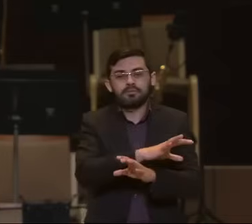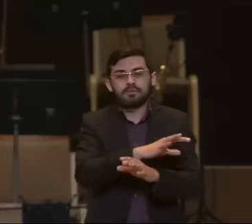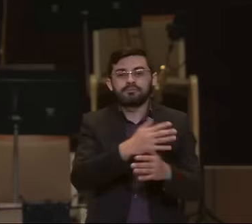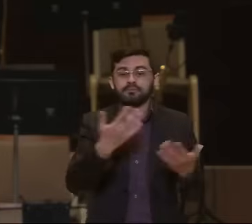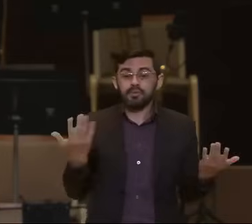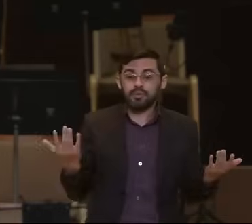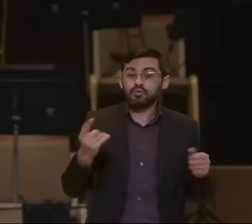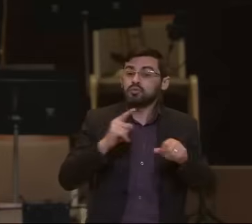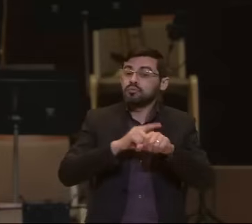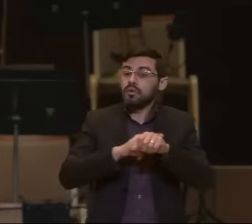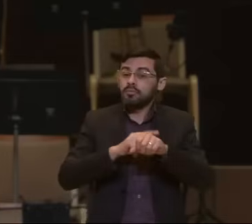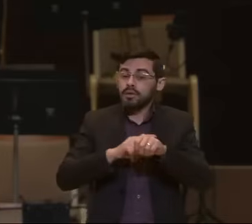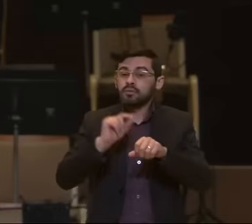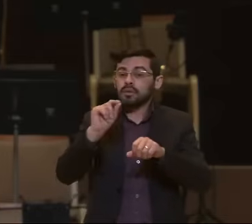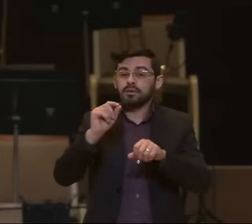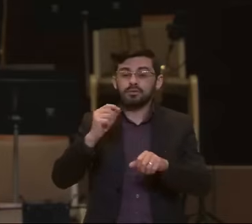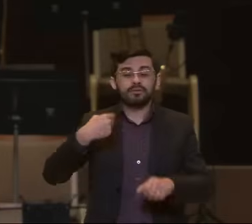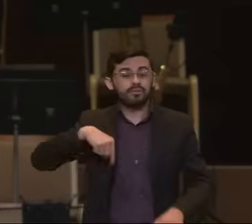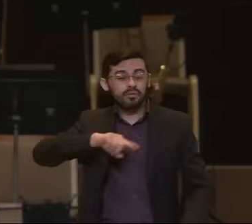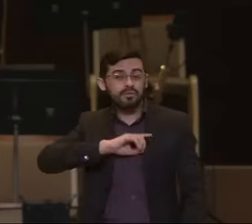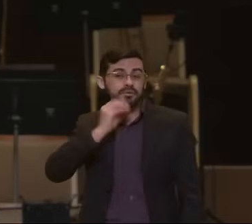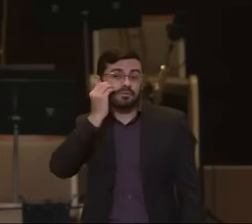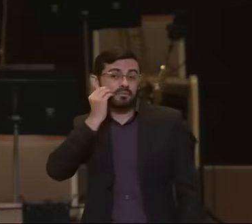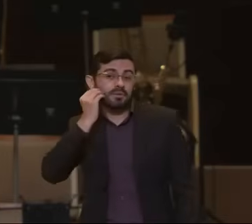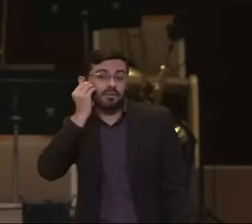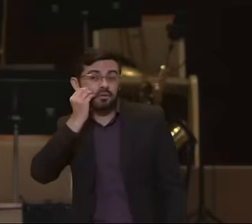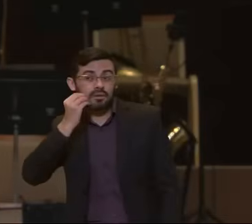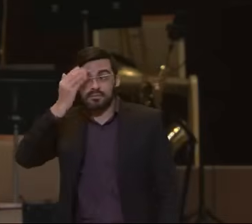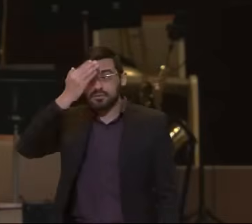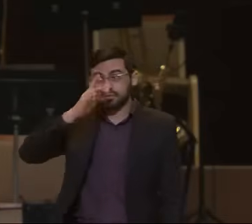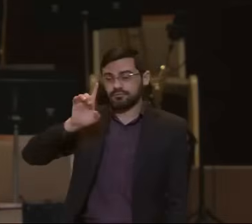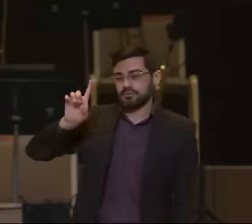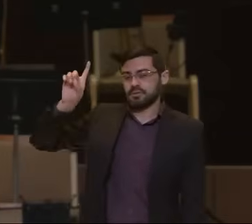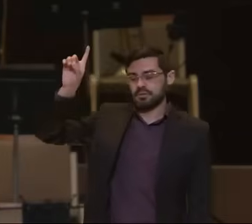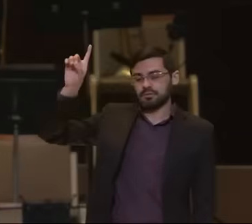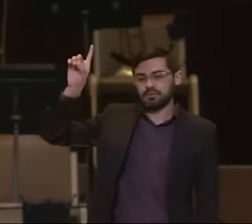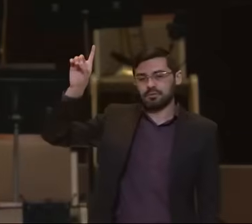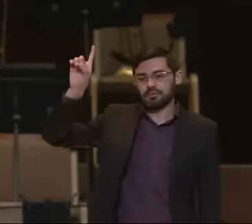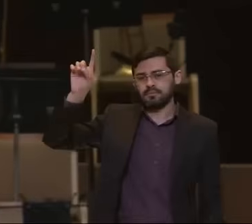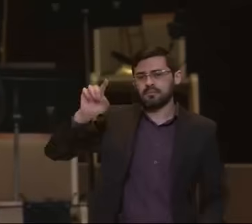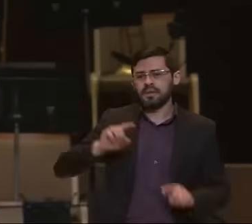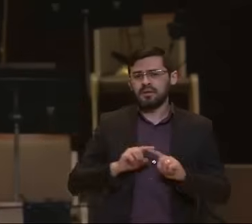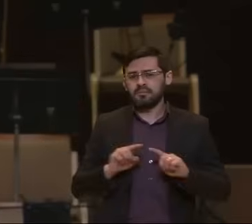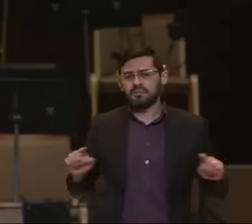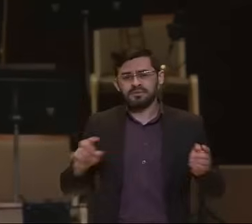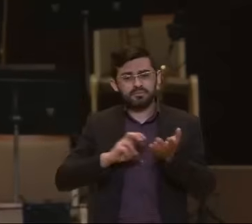dependendo do momento que a gente está vivendo. Nessa manhã eu queria orar com você.